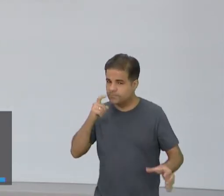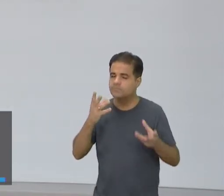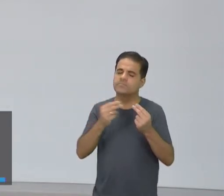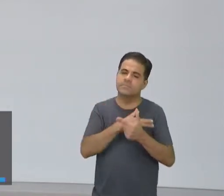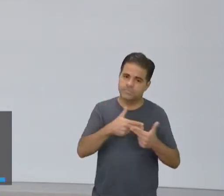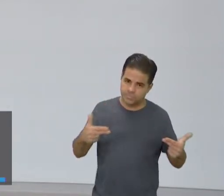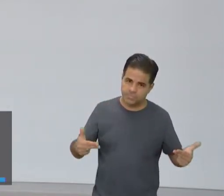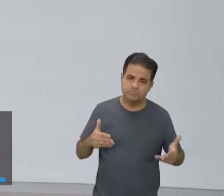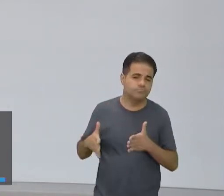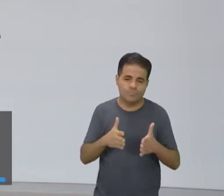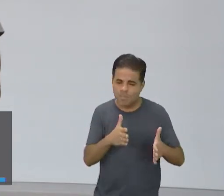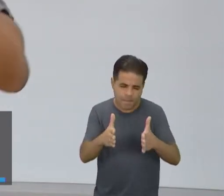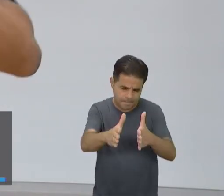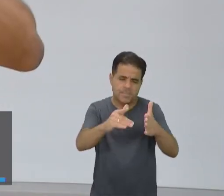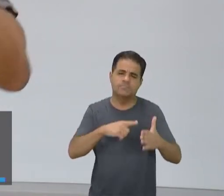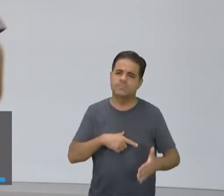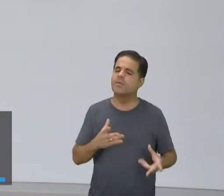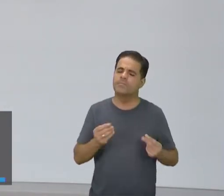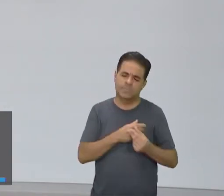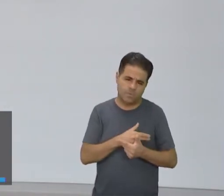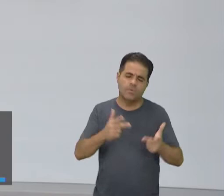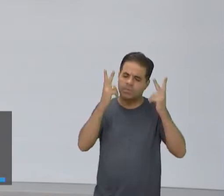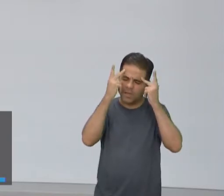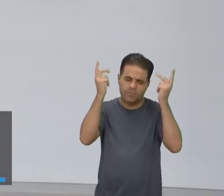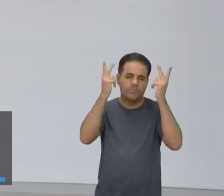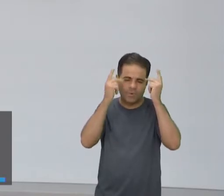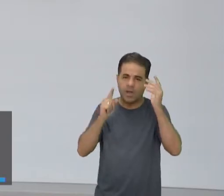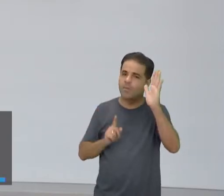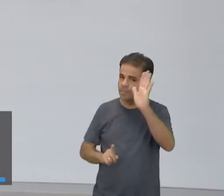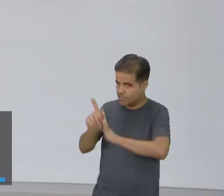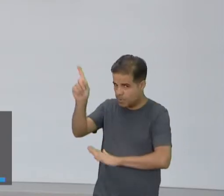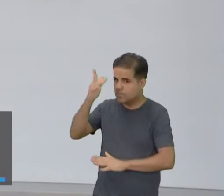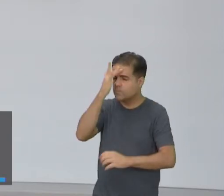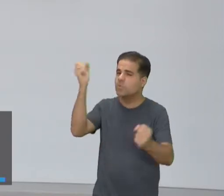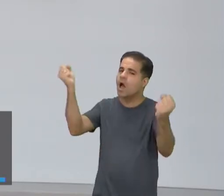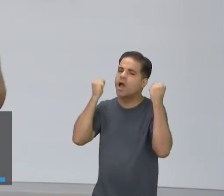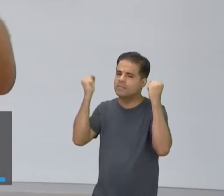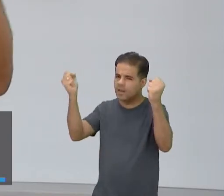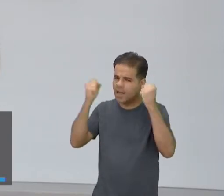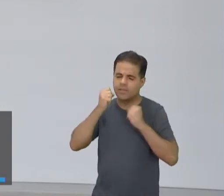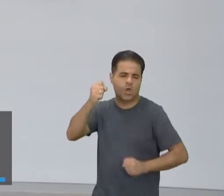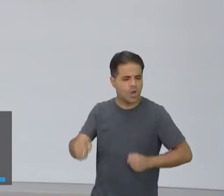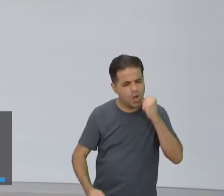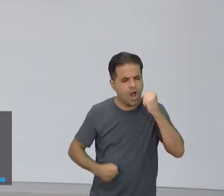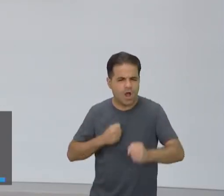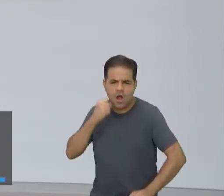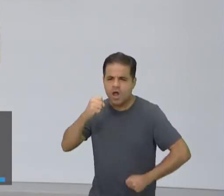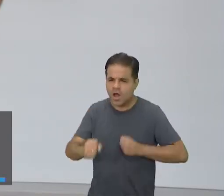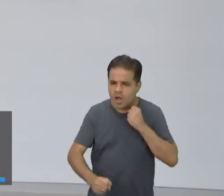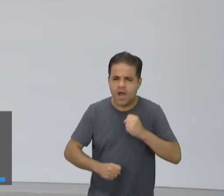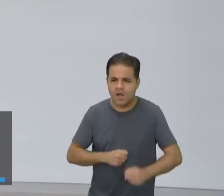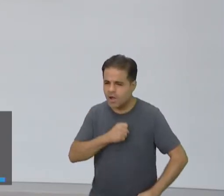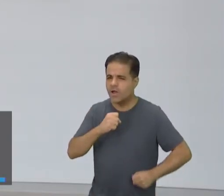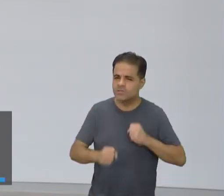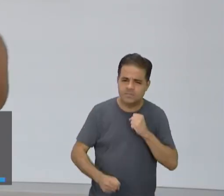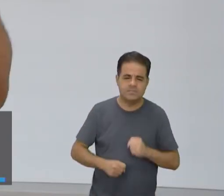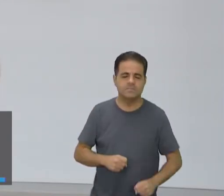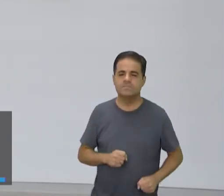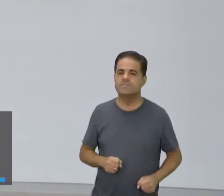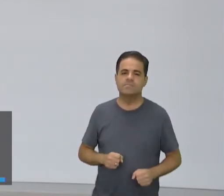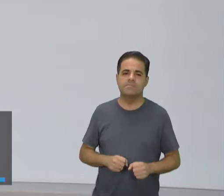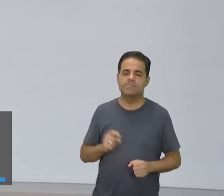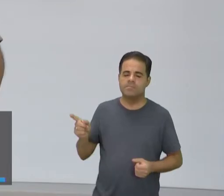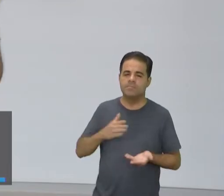várias quedas no meio do caminho também. Isso é muito natural. Pergunta para um atleta, né, que corre uma maratona, assim, todas as maratonas que